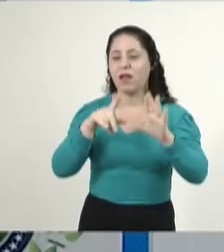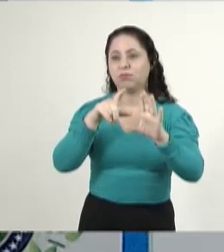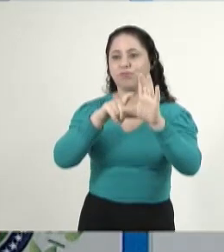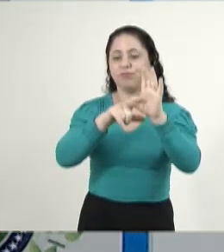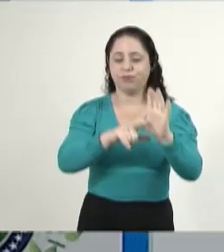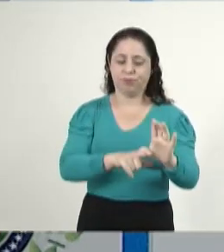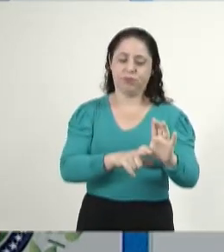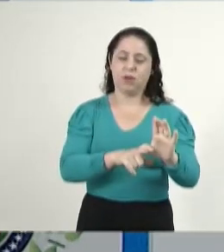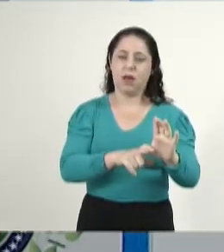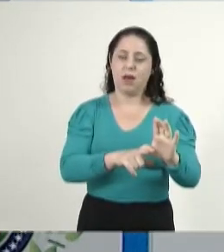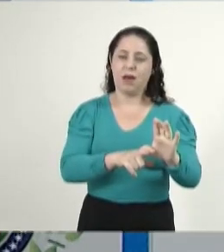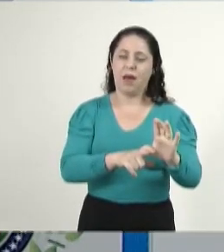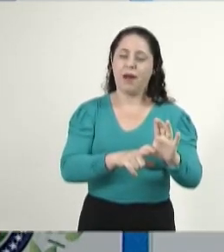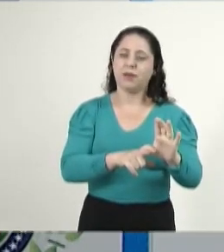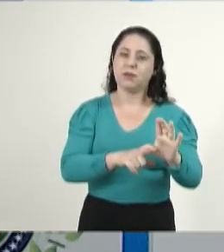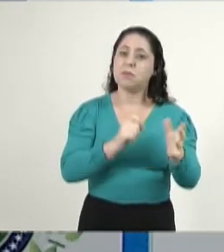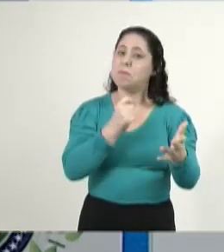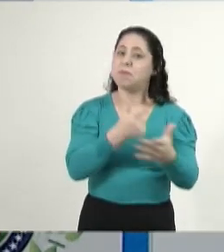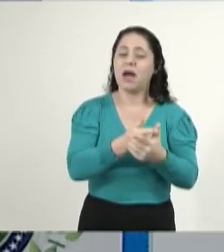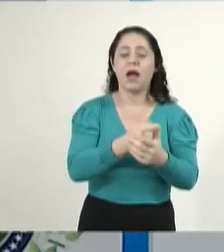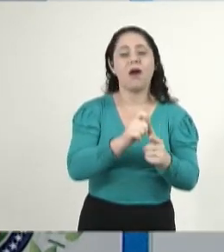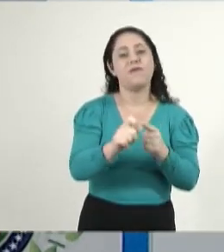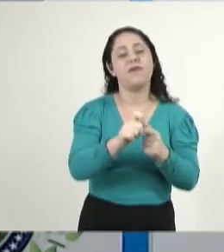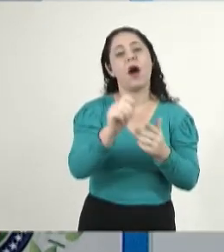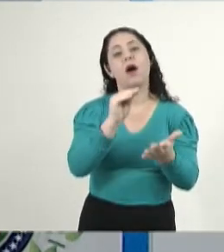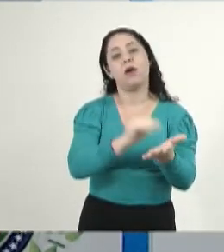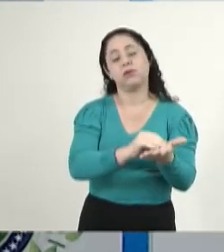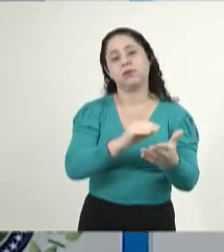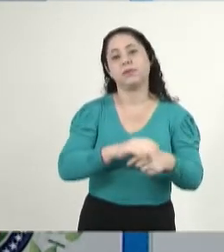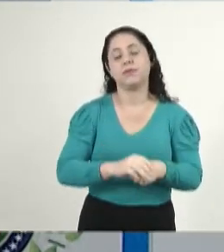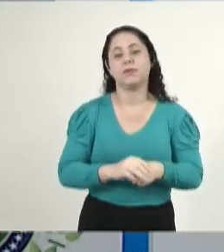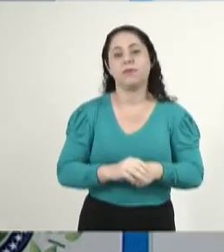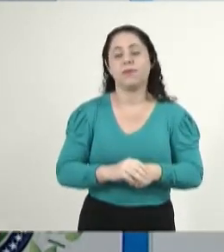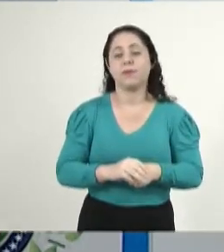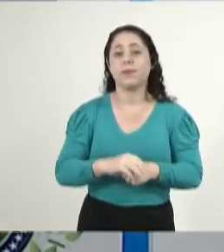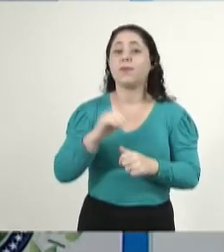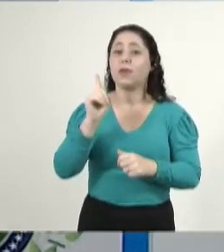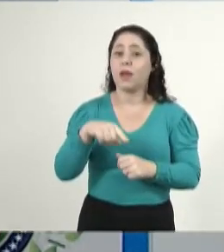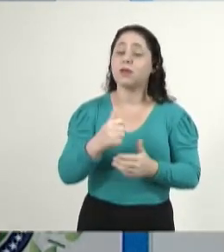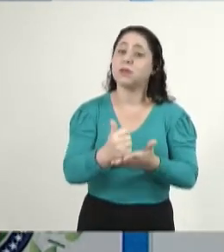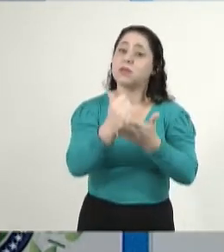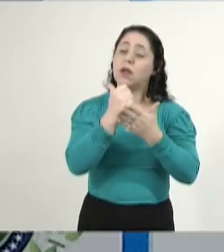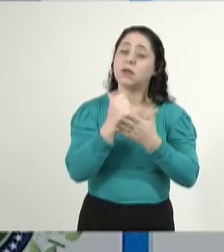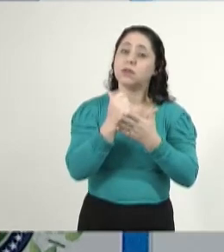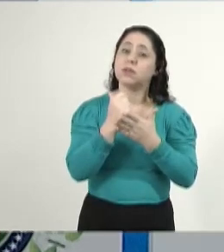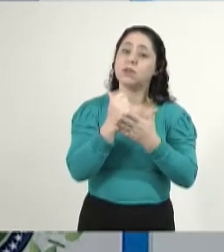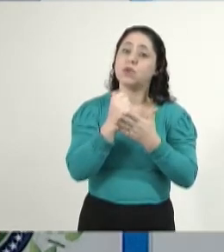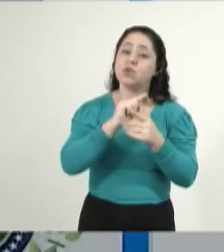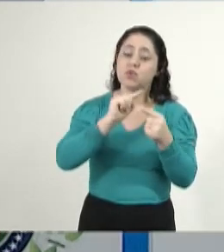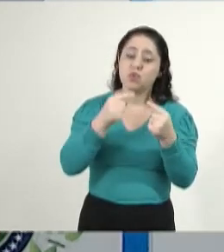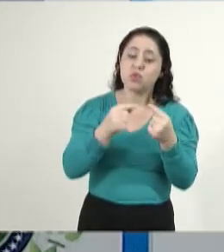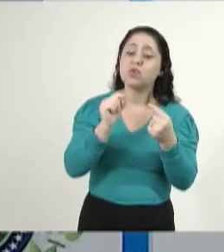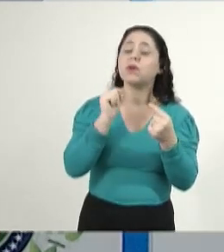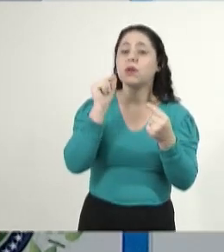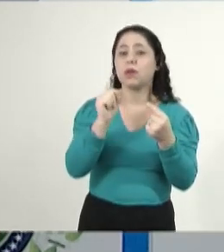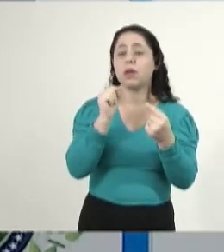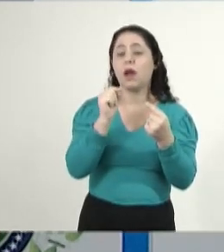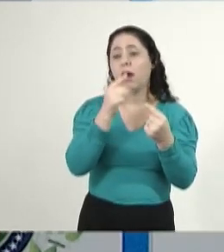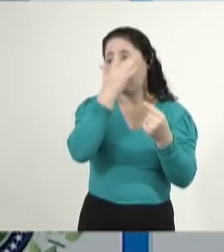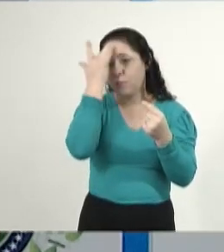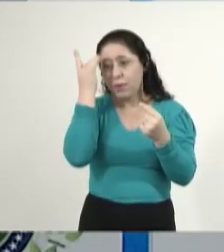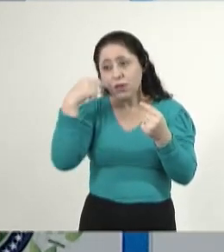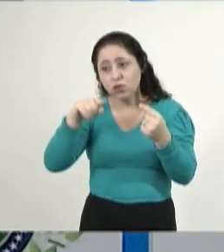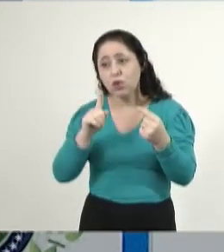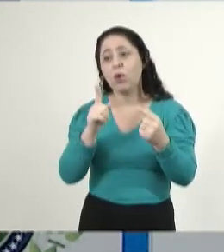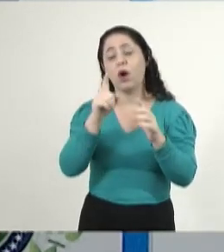outra, fazer ao longo do tempo a quitação das parcelas, né? Então, como eu disse, traz também como intenção a recuperação do crédito dessas famílias,